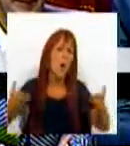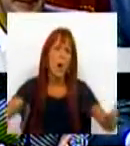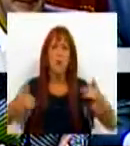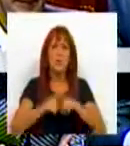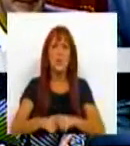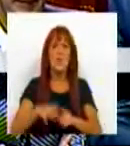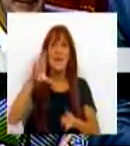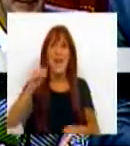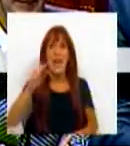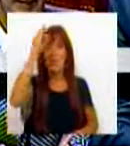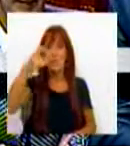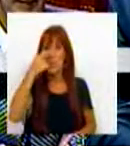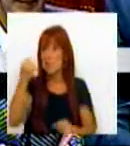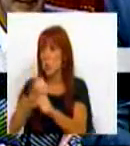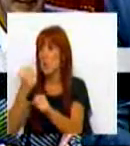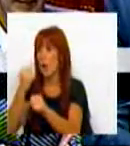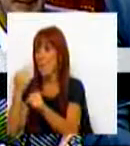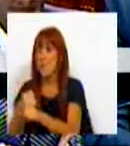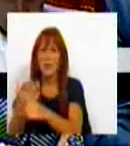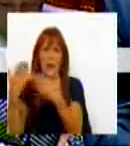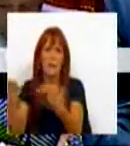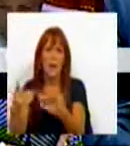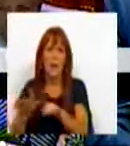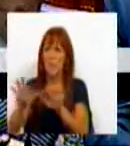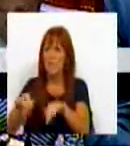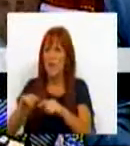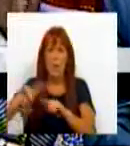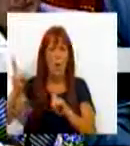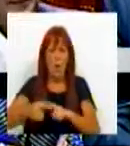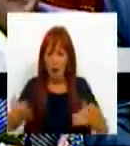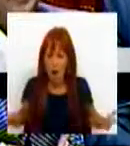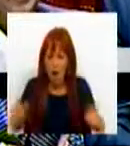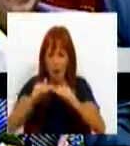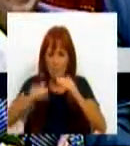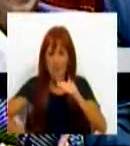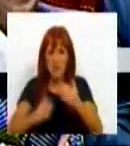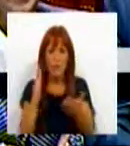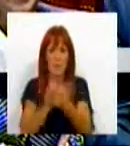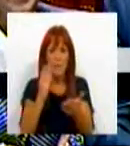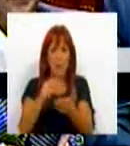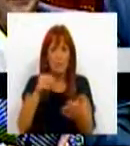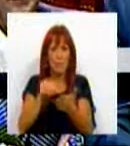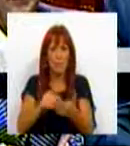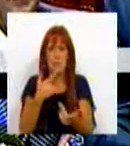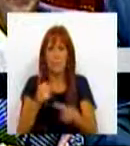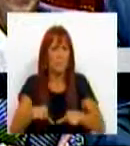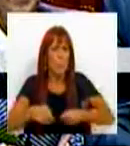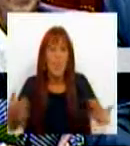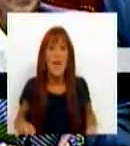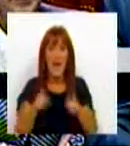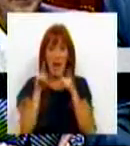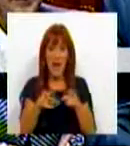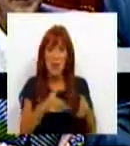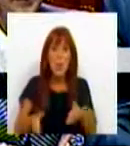que 10% de quem trabalha esteja no final do ano abaixo do limiar da pobreza. E esta